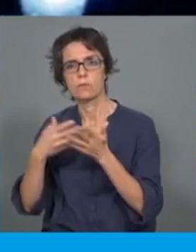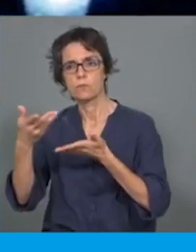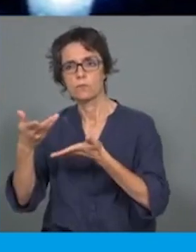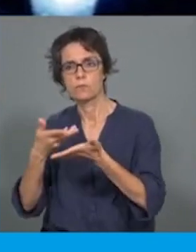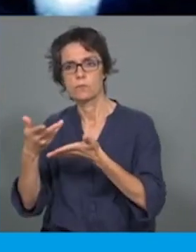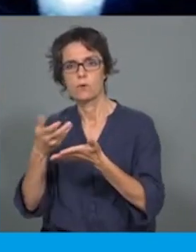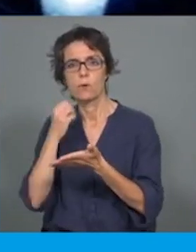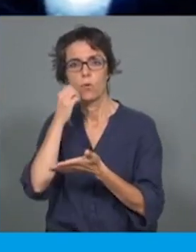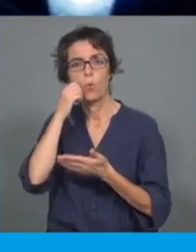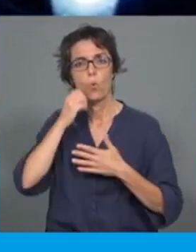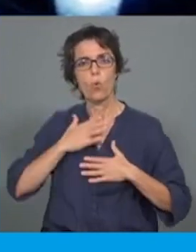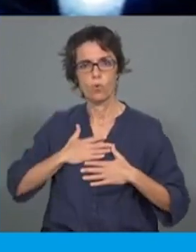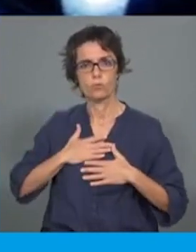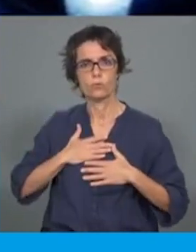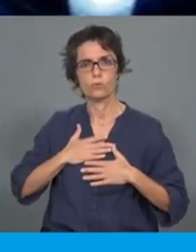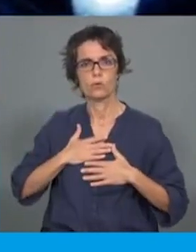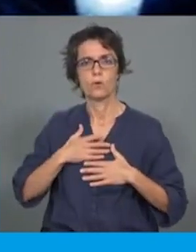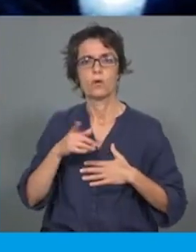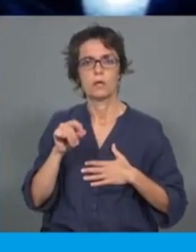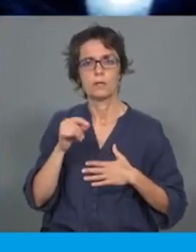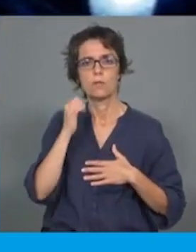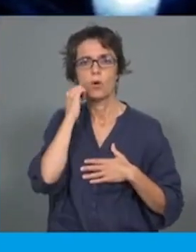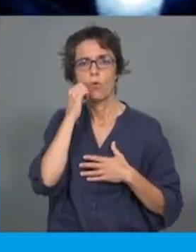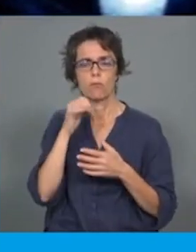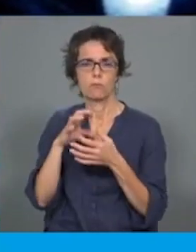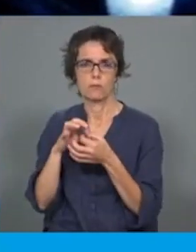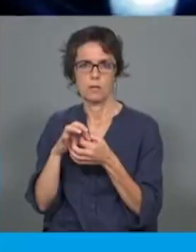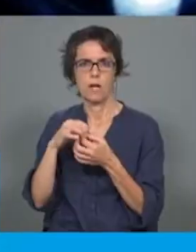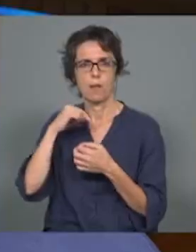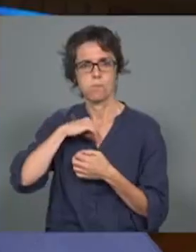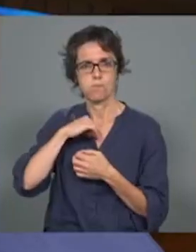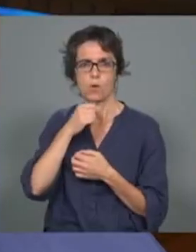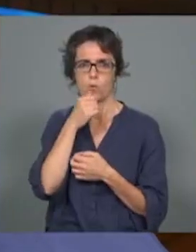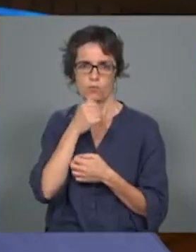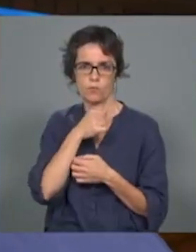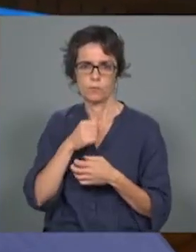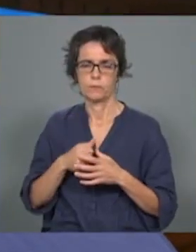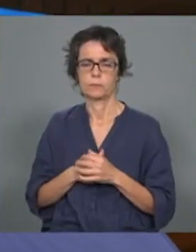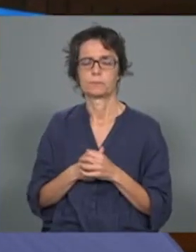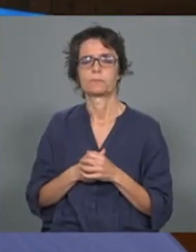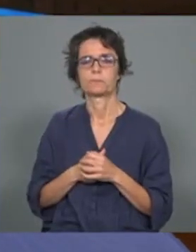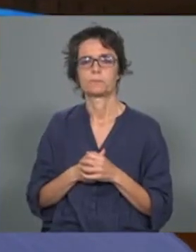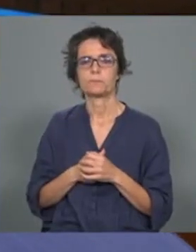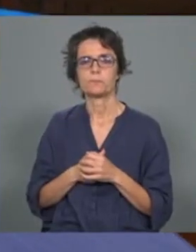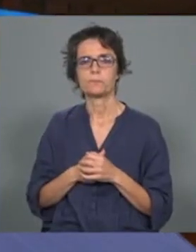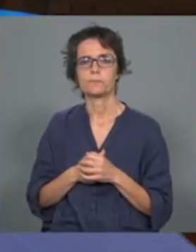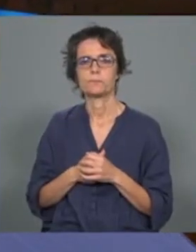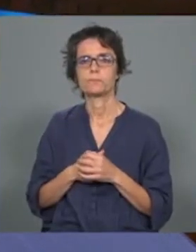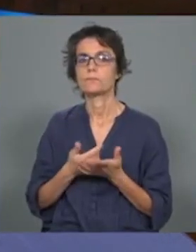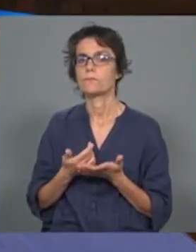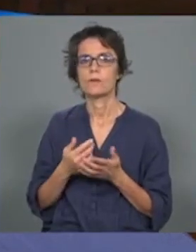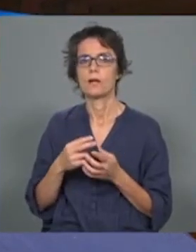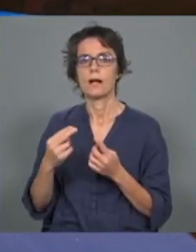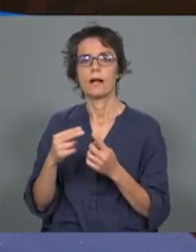a dor corporal, com a dor pessoal, o sofrimento. E, portanto, o que nós pretendemos com este